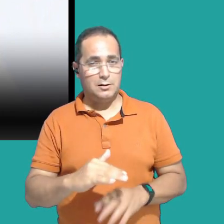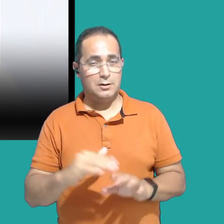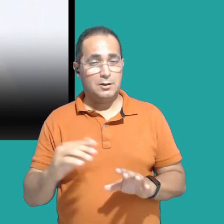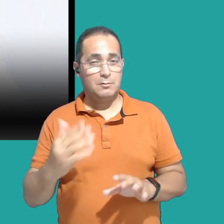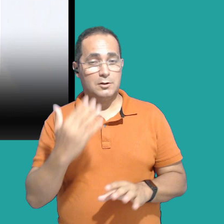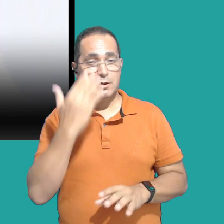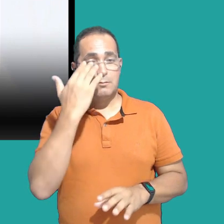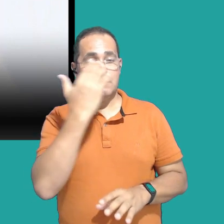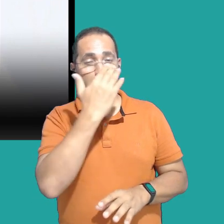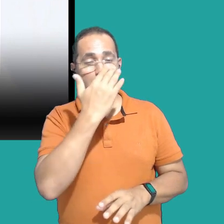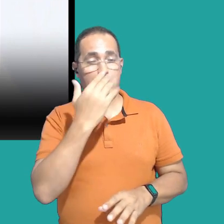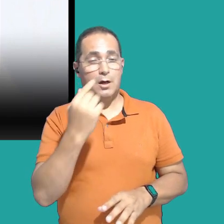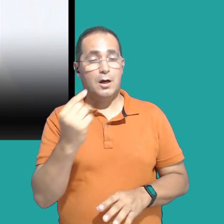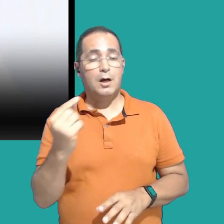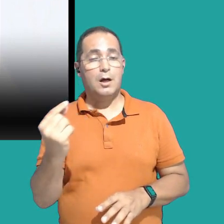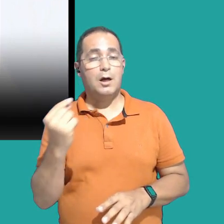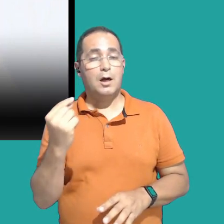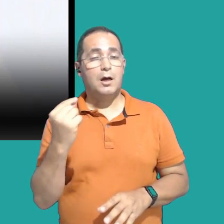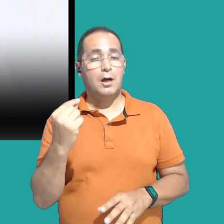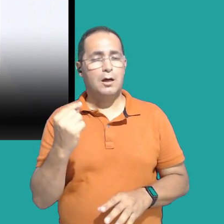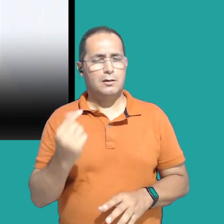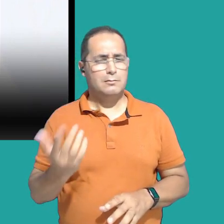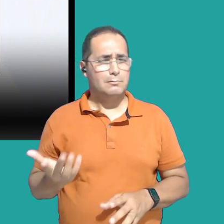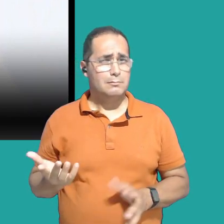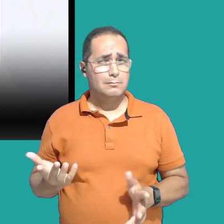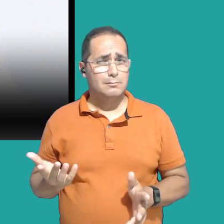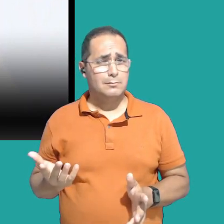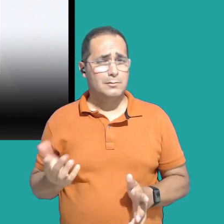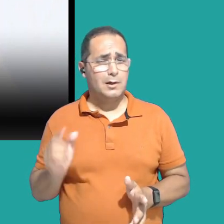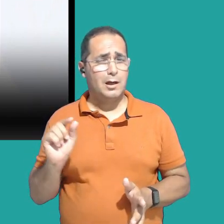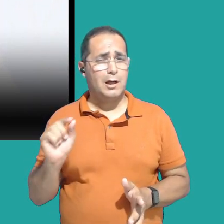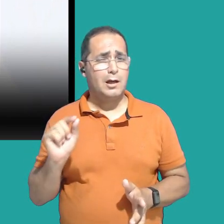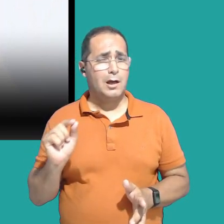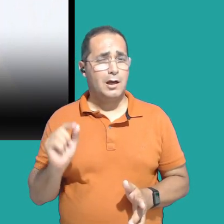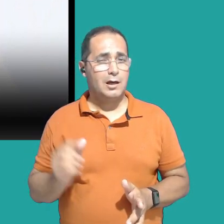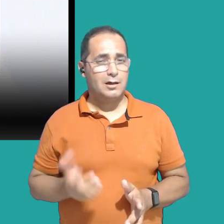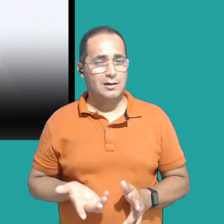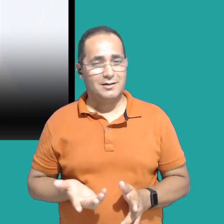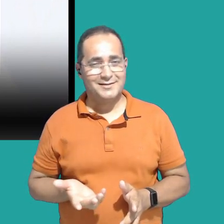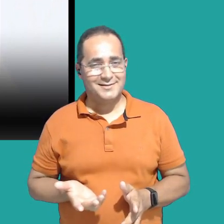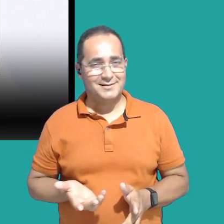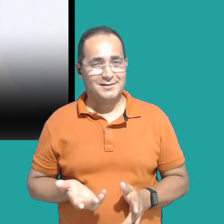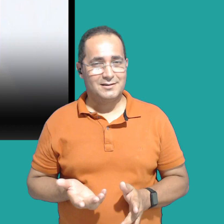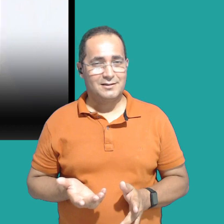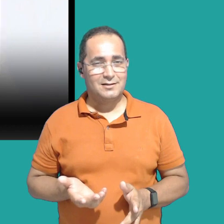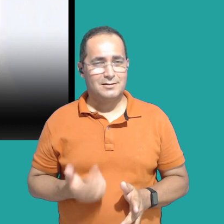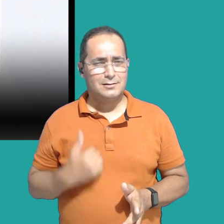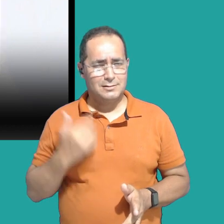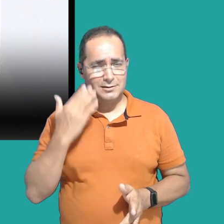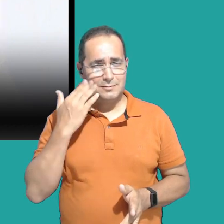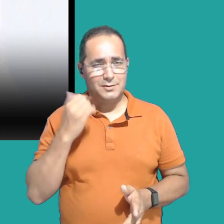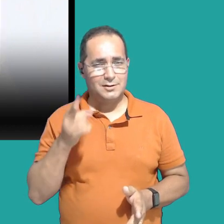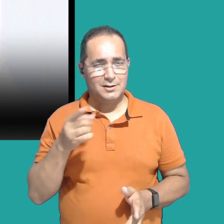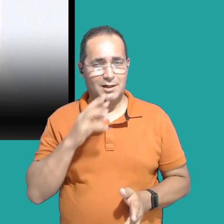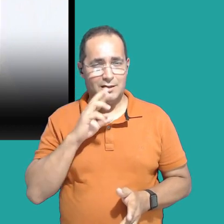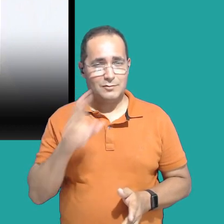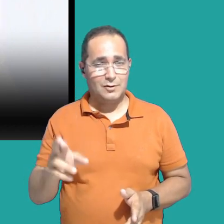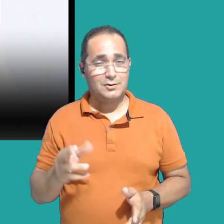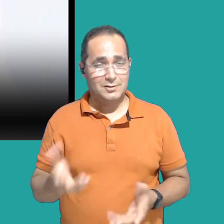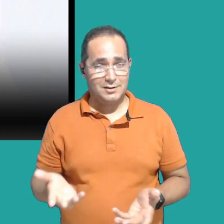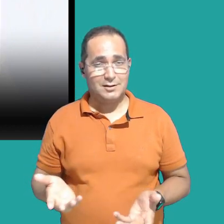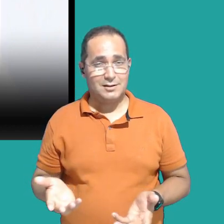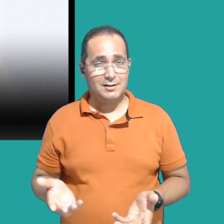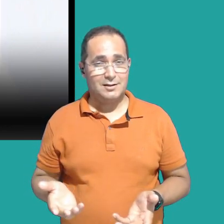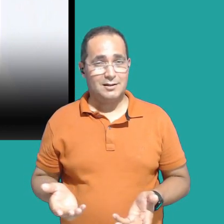tinha uma criança que ela costumava botar a mão no meu olho e perguntar quem é, e eu achava estranho isso, assim, né? Embora eu